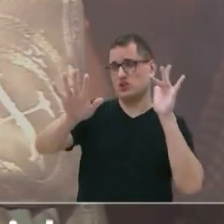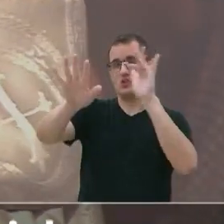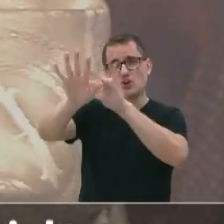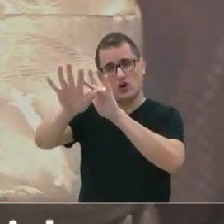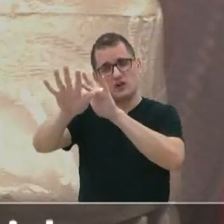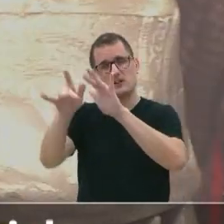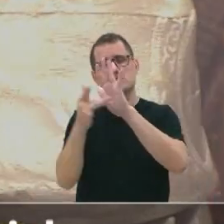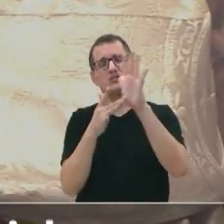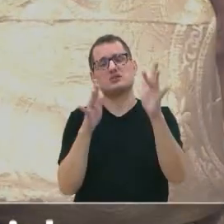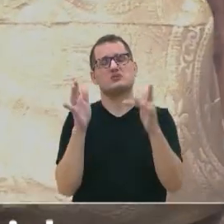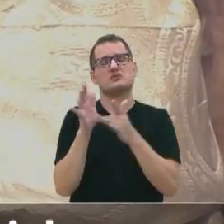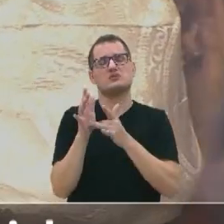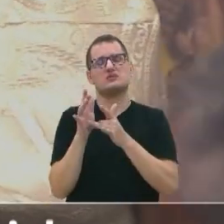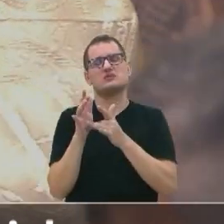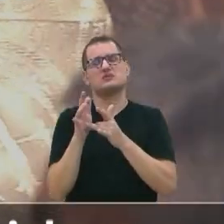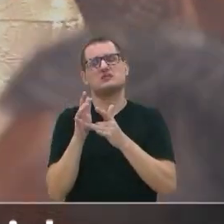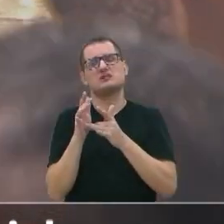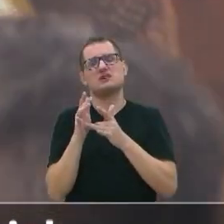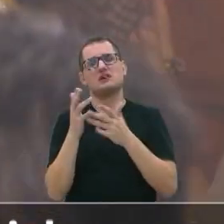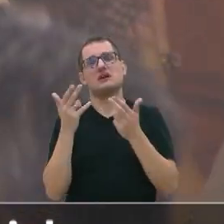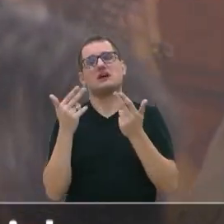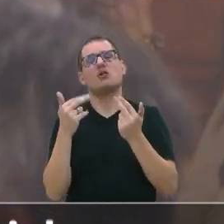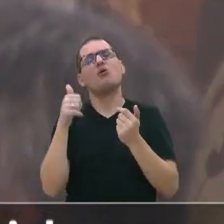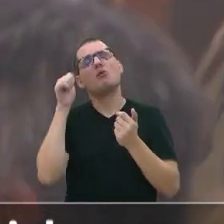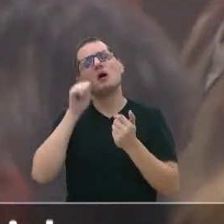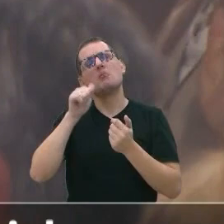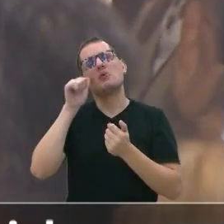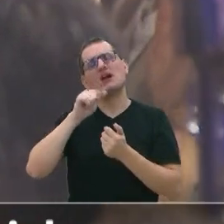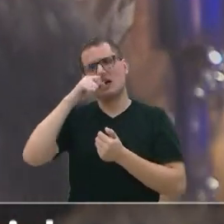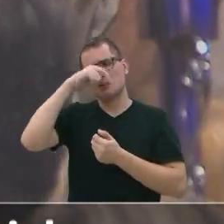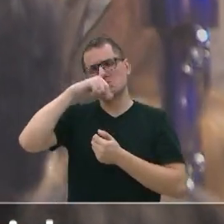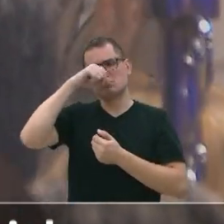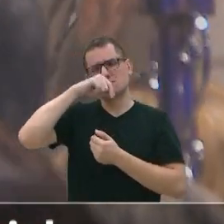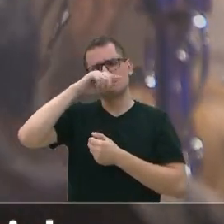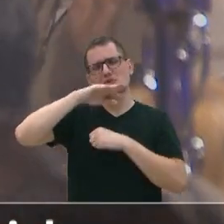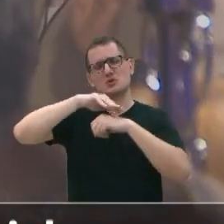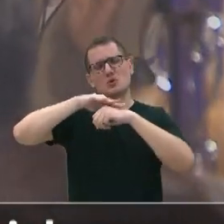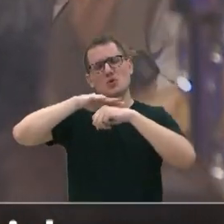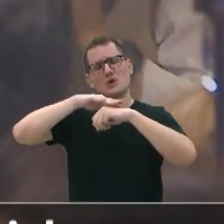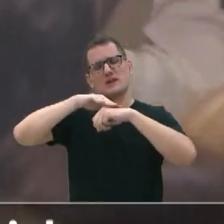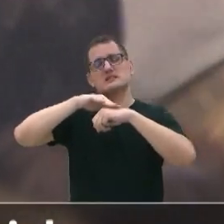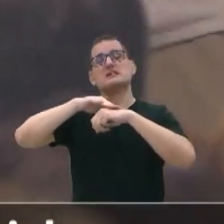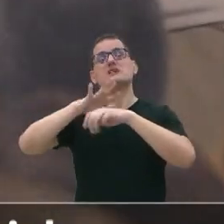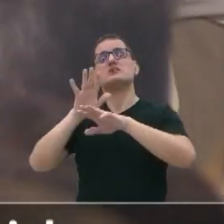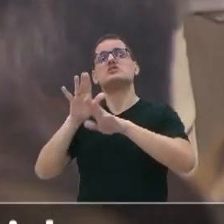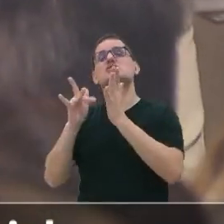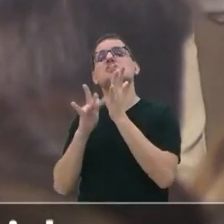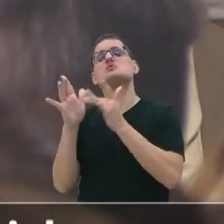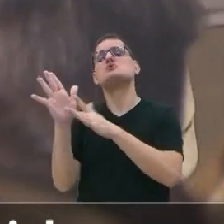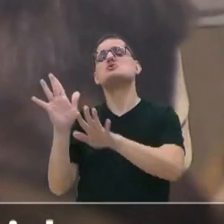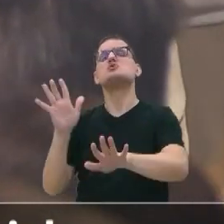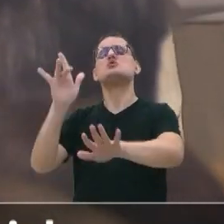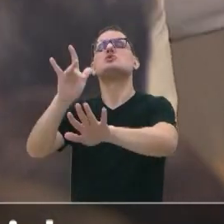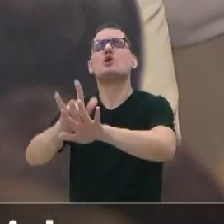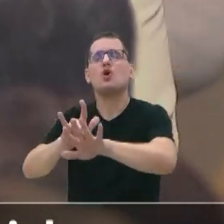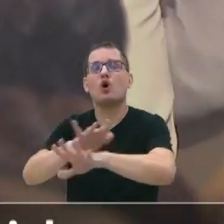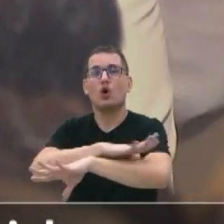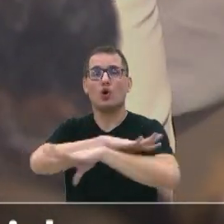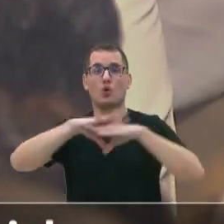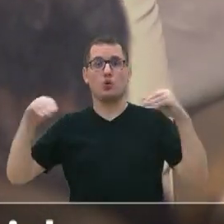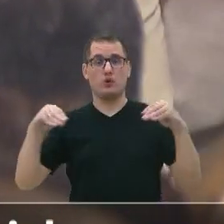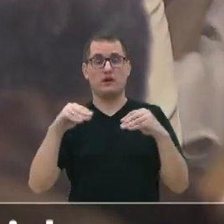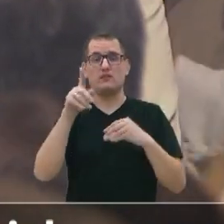que tocou na hora do seu ontem foi curada. Você, minha irmã, que vive essas